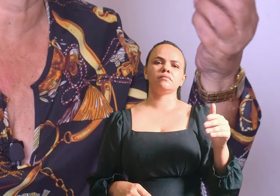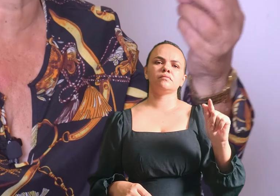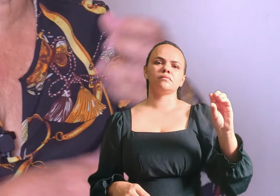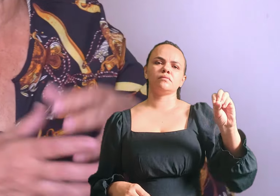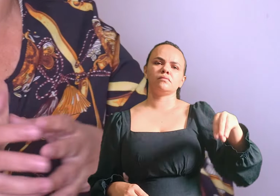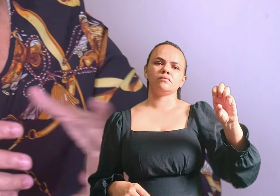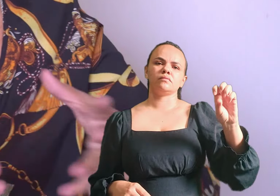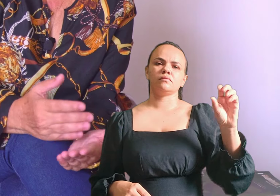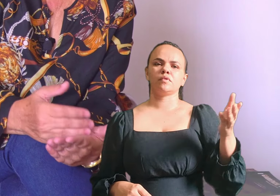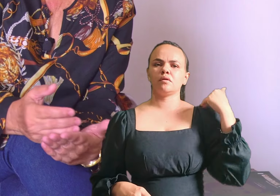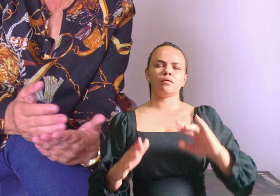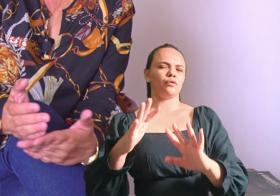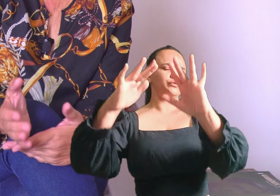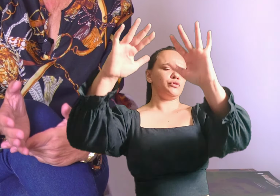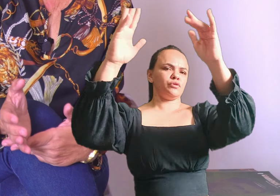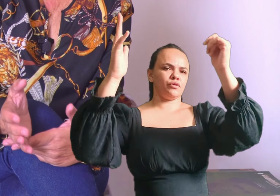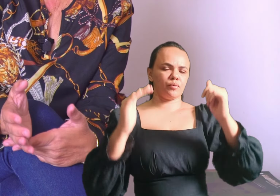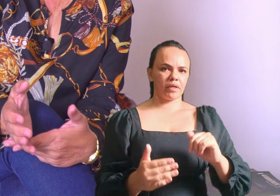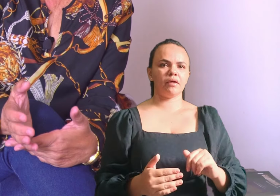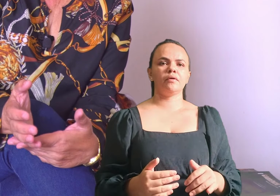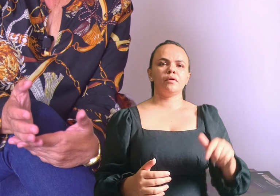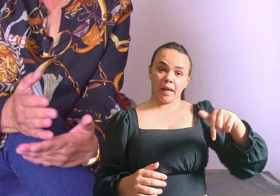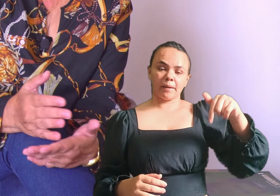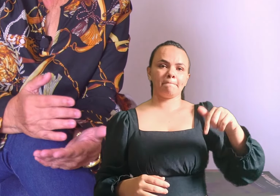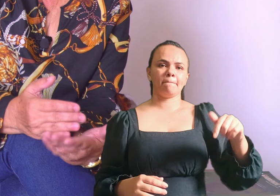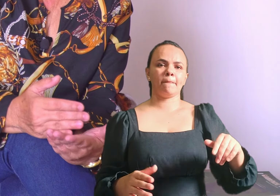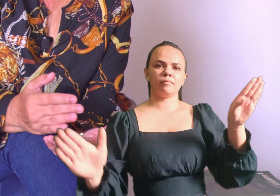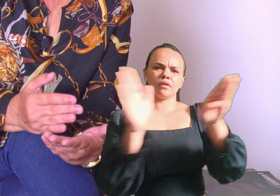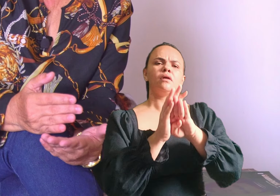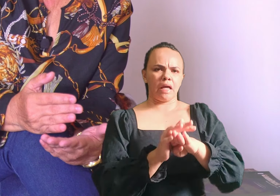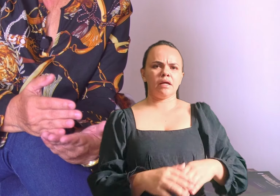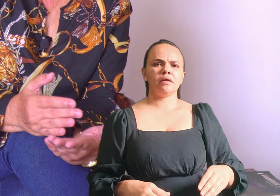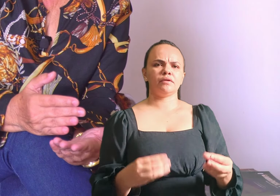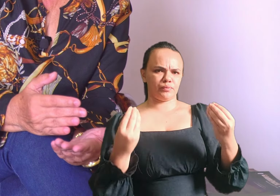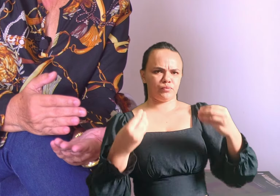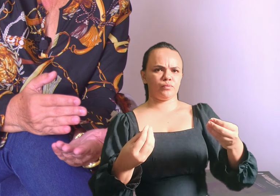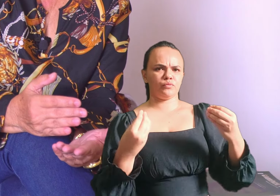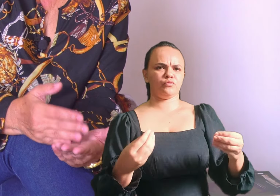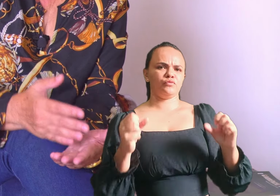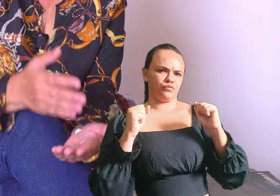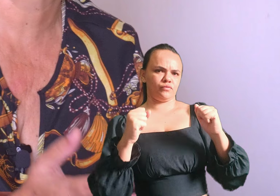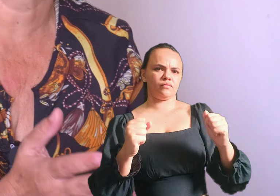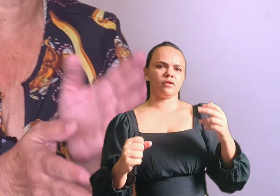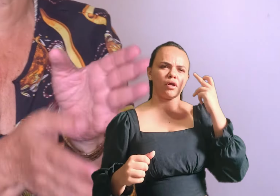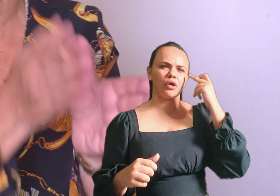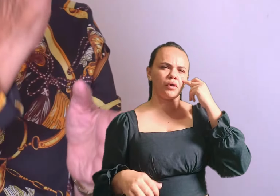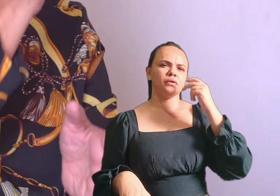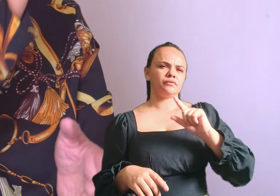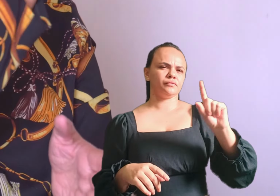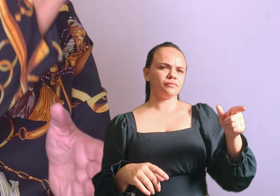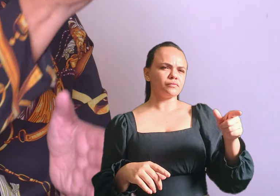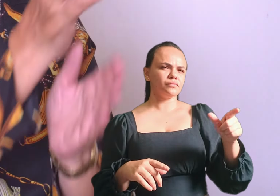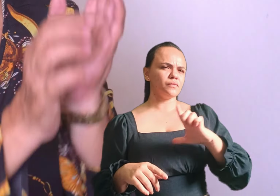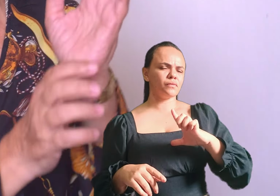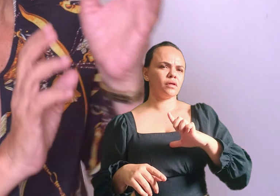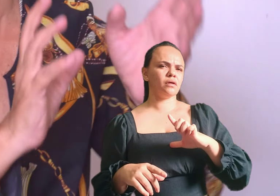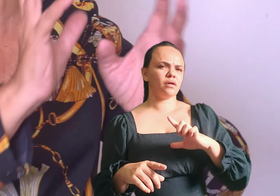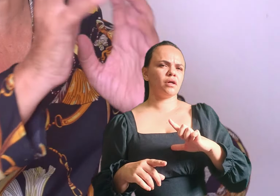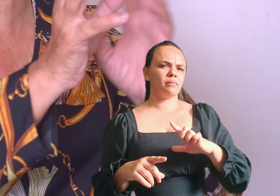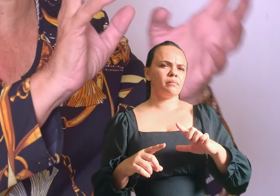serra com a sua guarnição ele muito provavelmente ele veio pelo caminho que a gente chama de